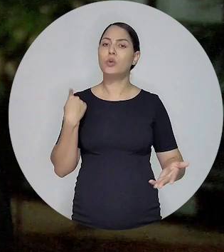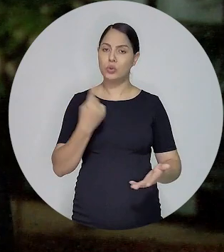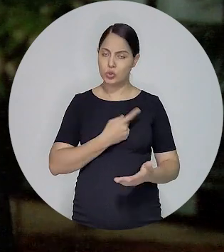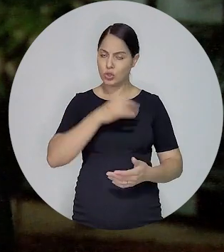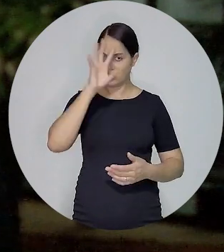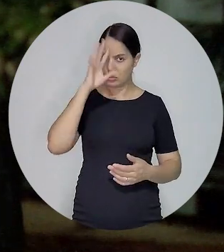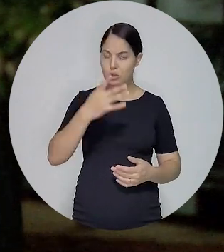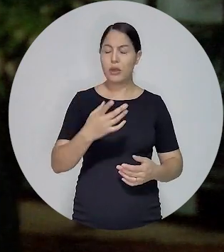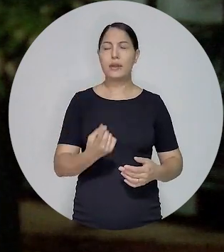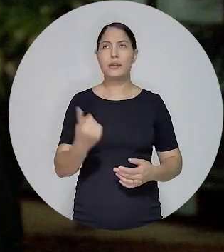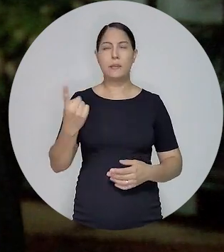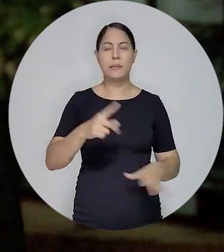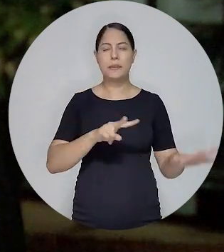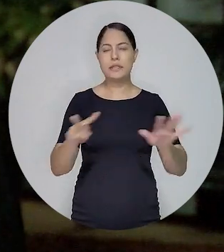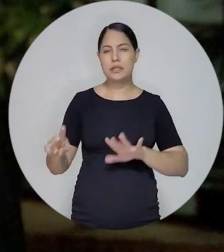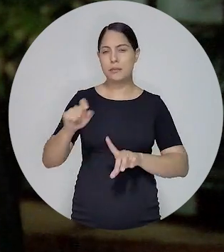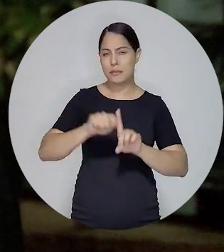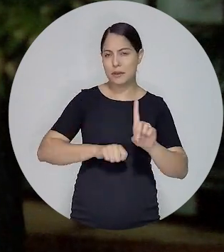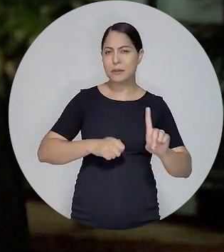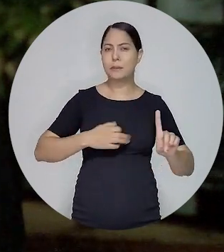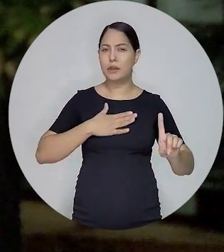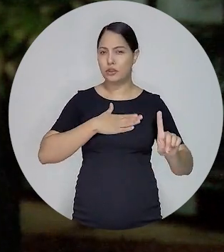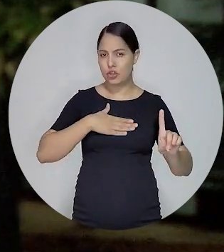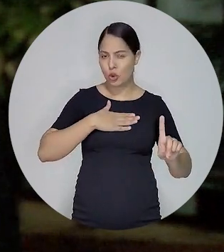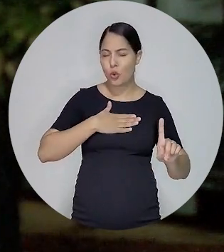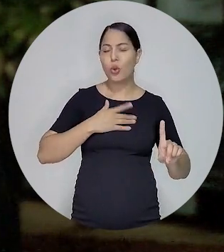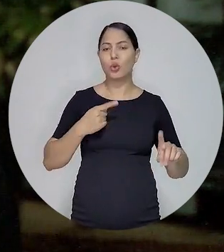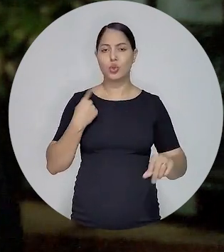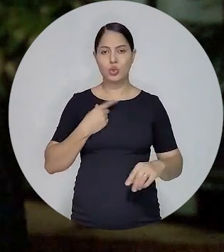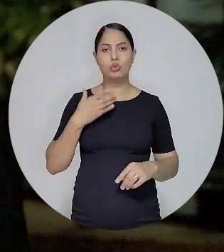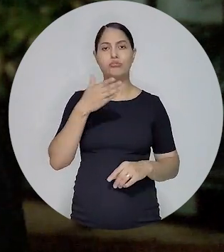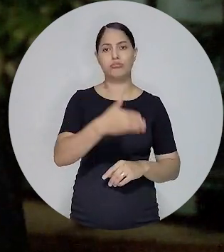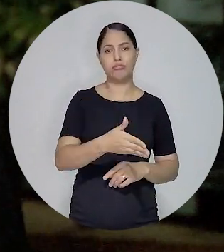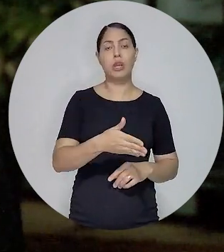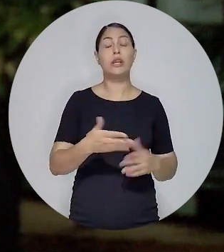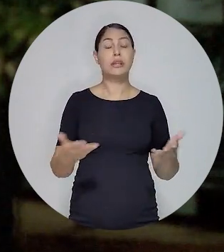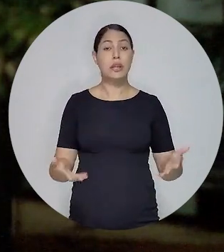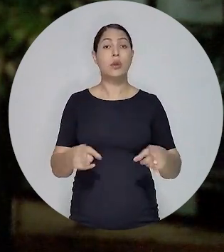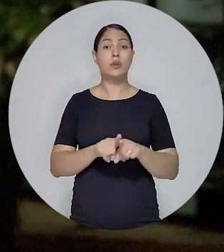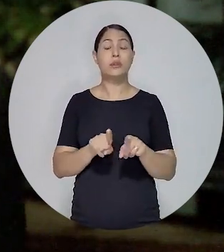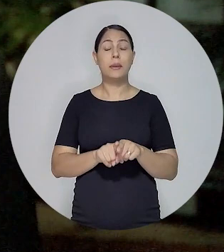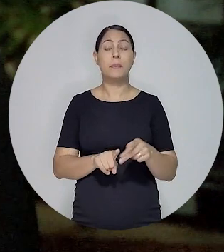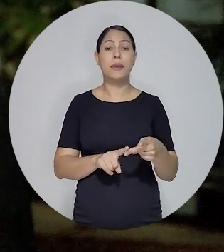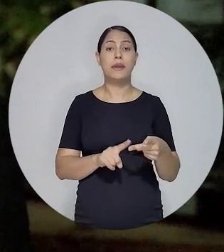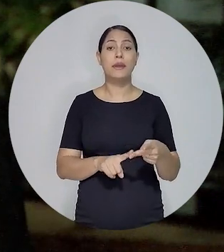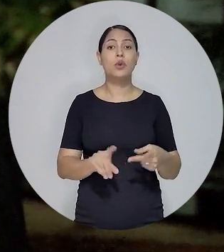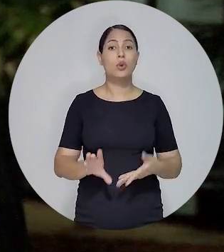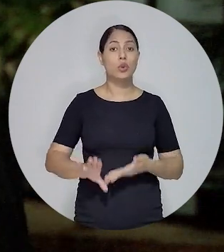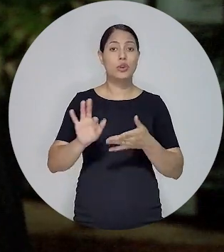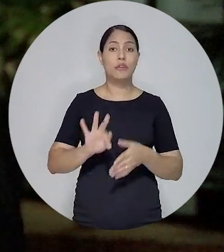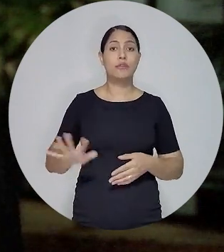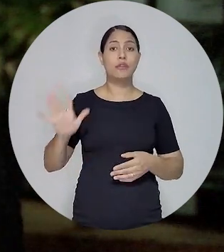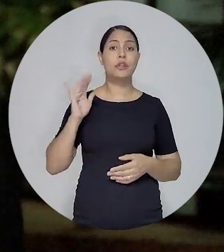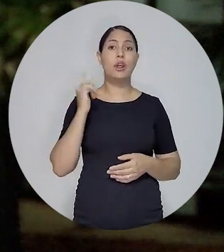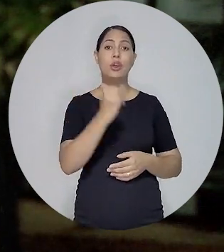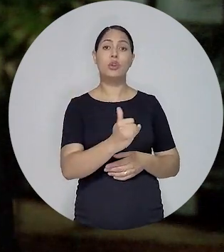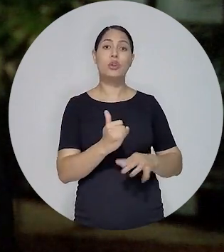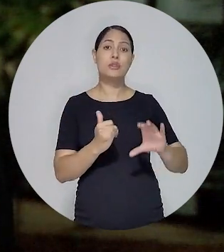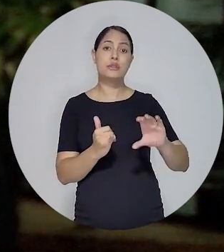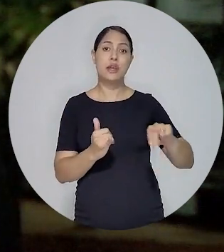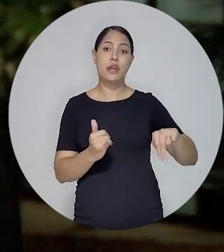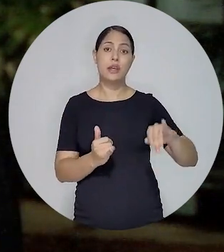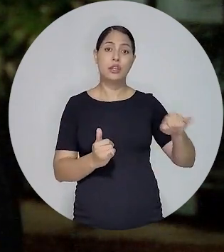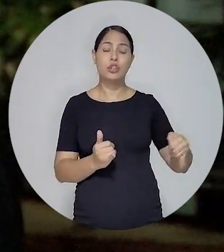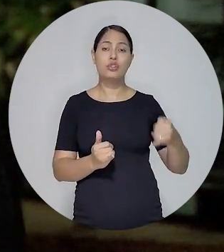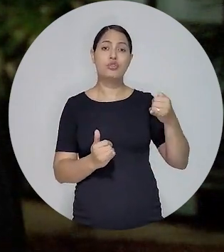decisão colegiada, ainda na primeira semana de agosto, que busque reverter este quadro. Além disso, o Conselho Federal da OAB irá